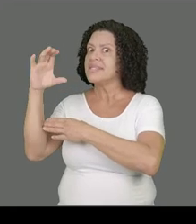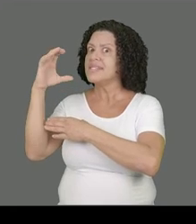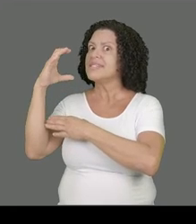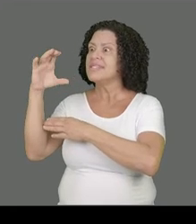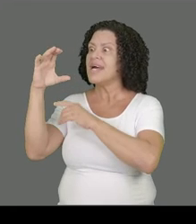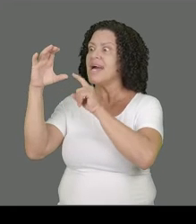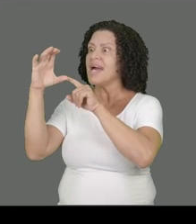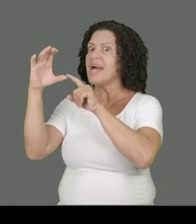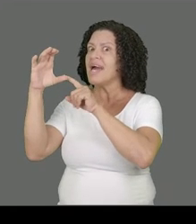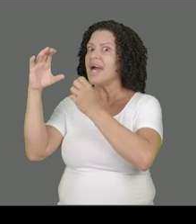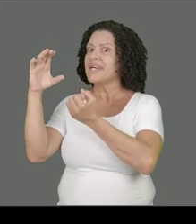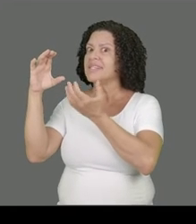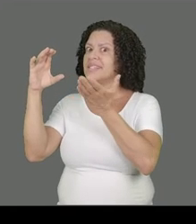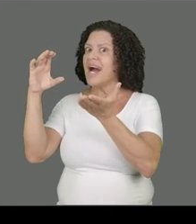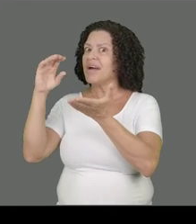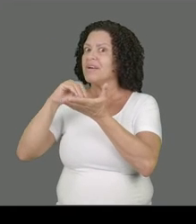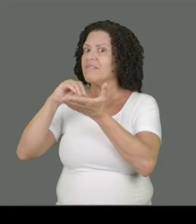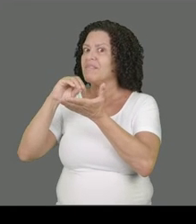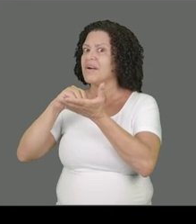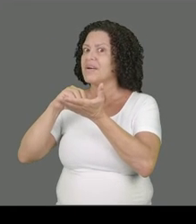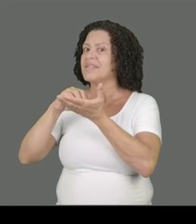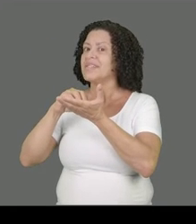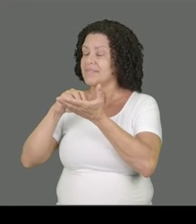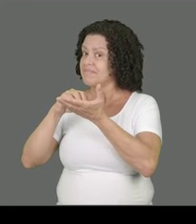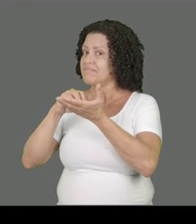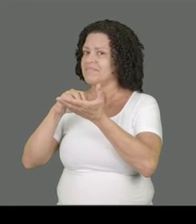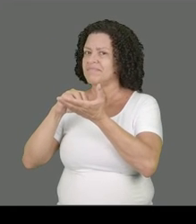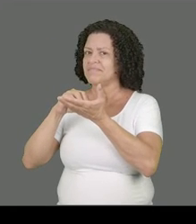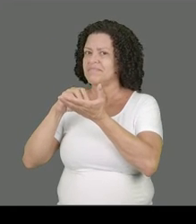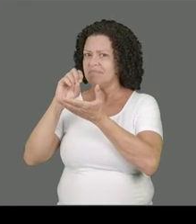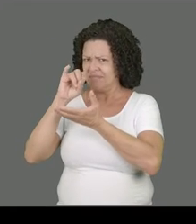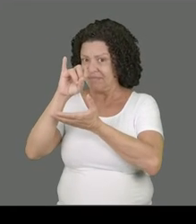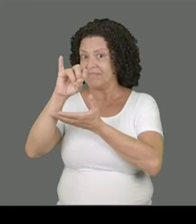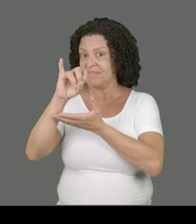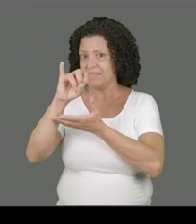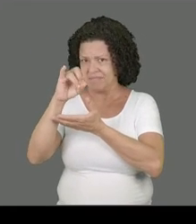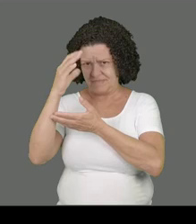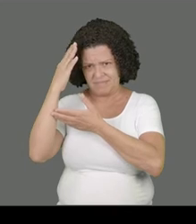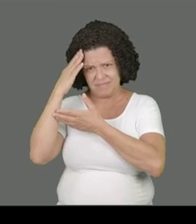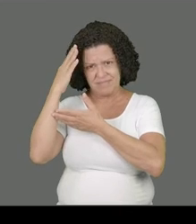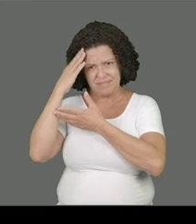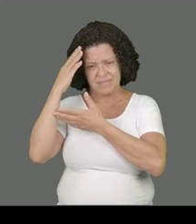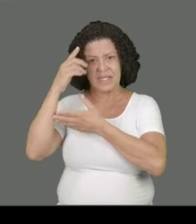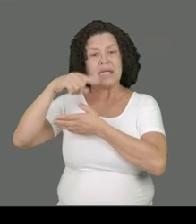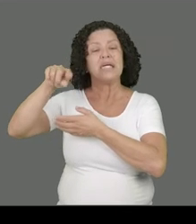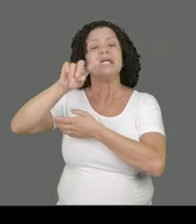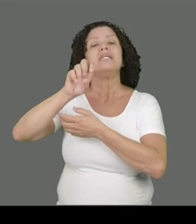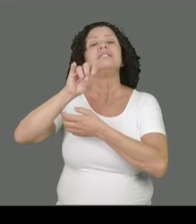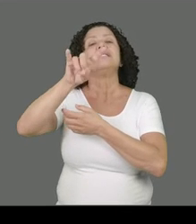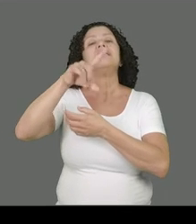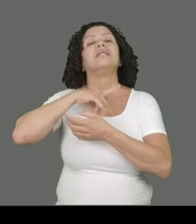porquanto é a ciência que lhe proporciona o que lhe falta. Se